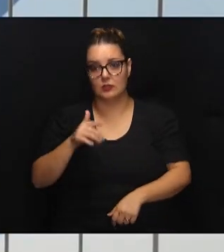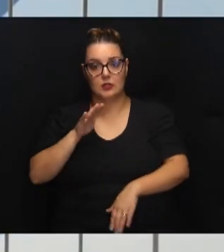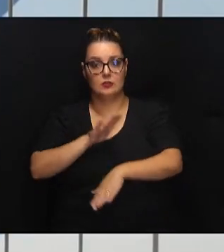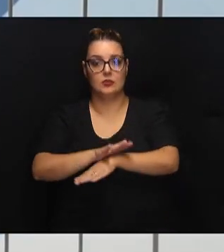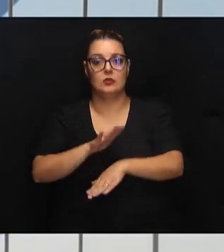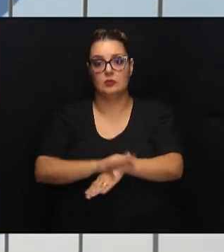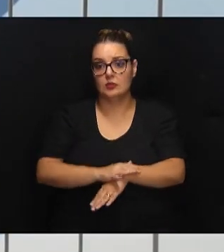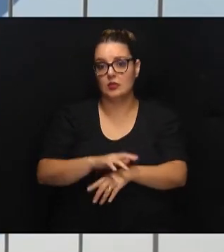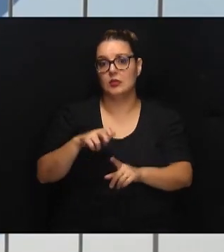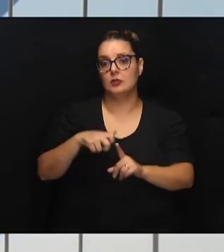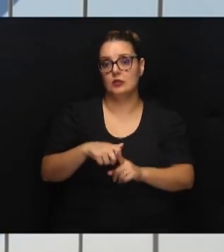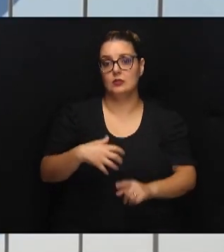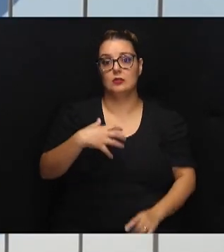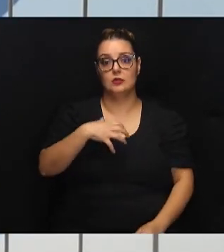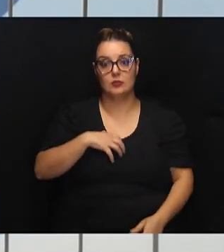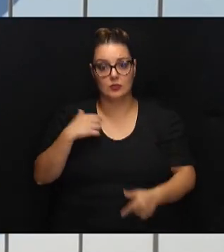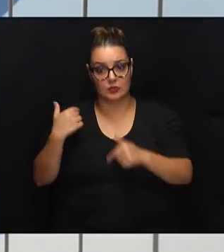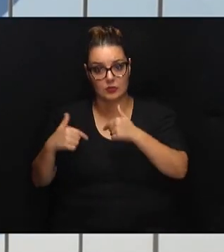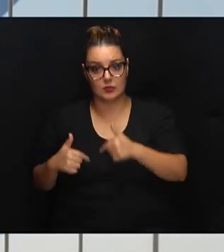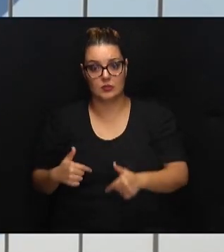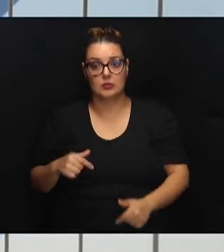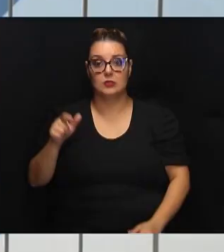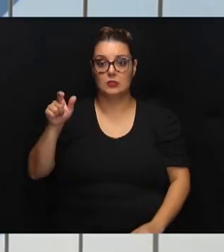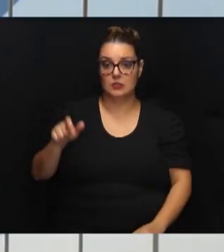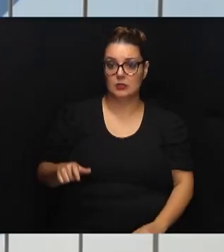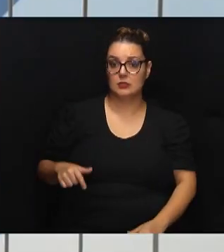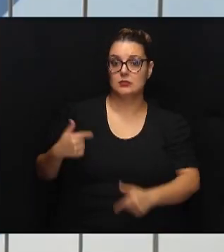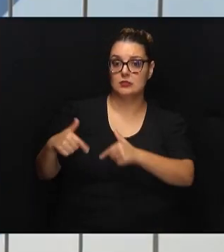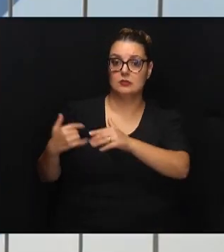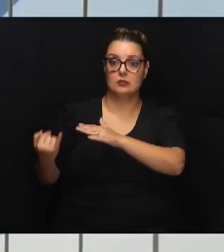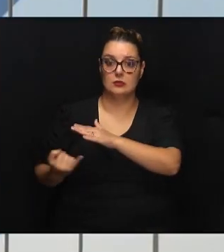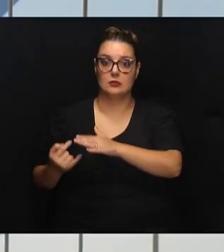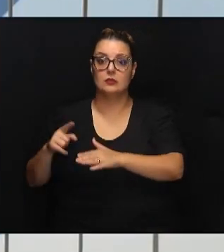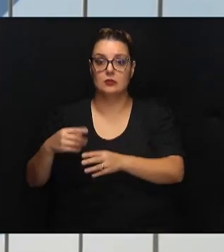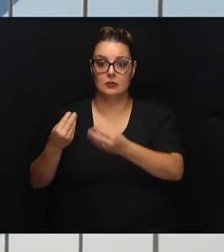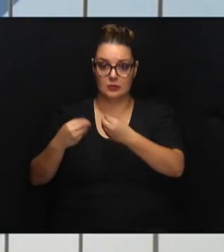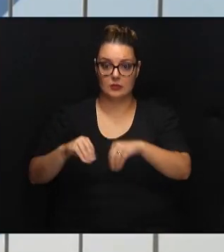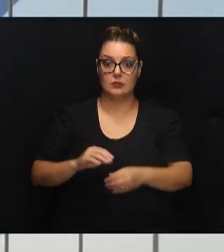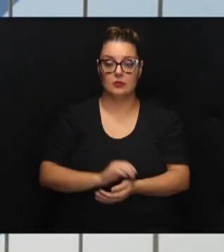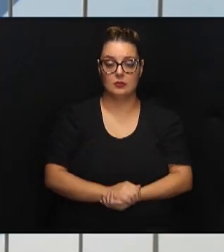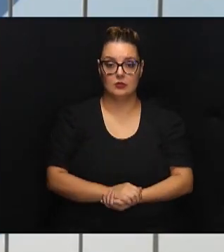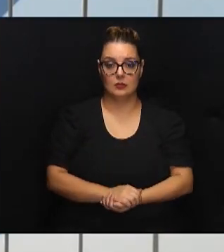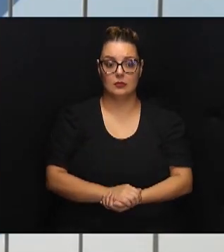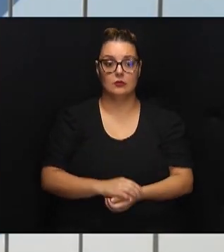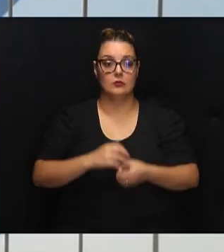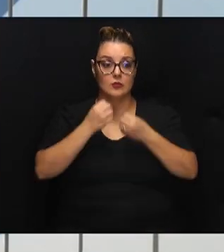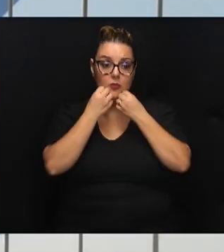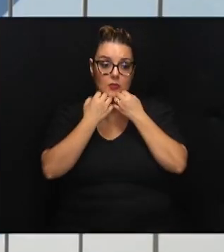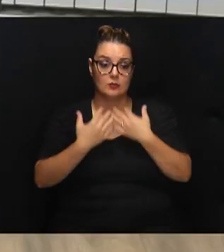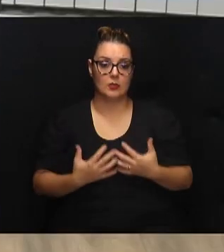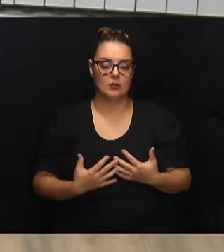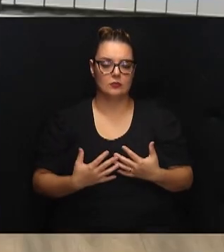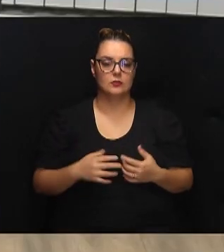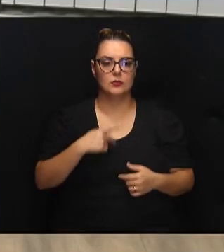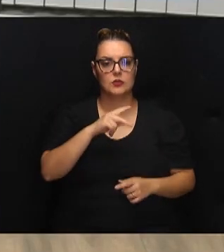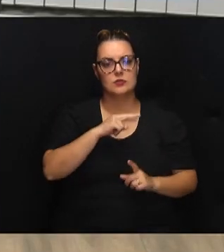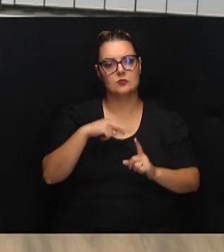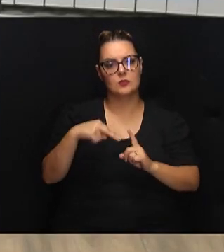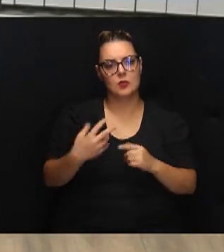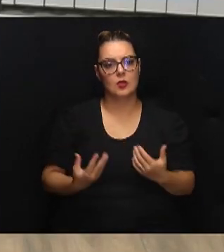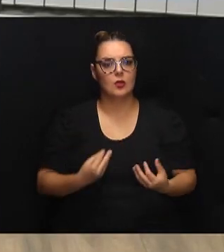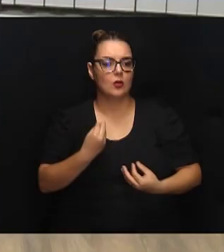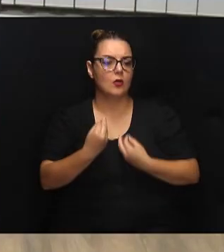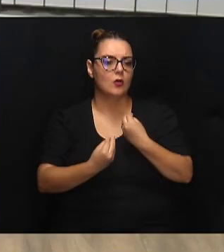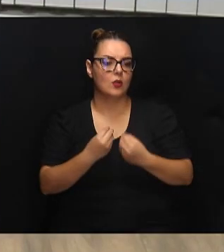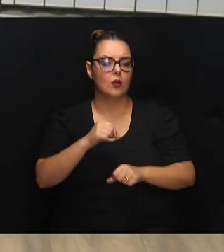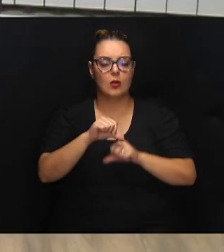as condições de trabalho desse trabalhador informal, elas são precárias. Muito bem. Agora, no seu ponto de vista, como que a gente